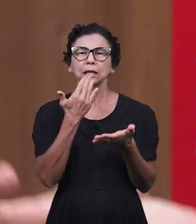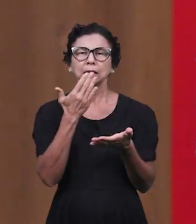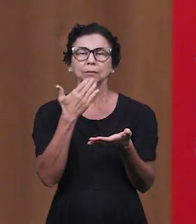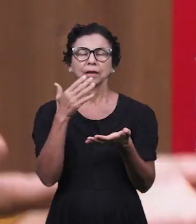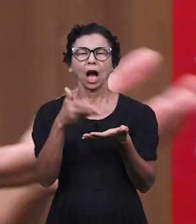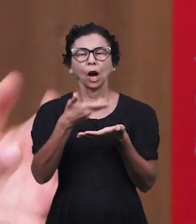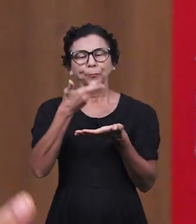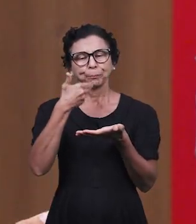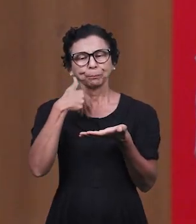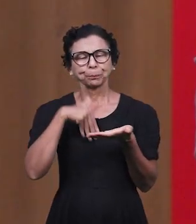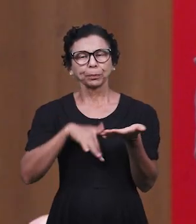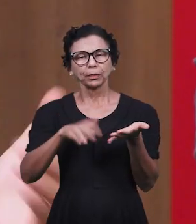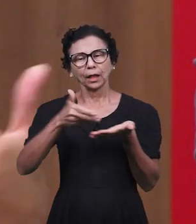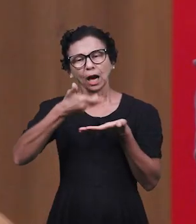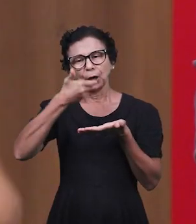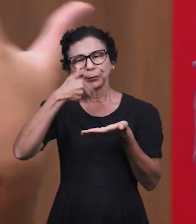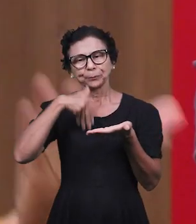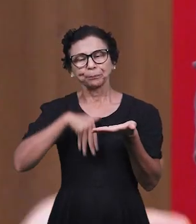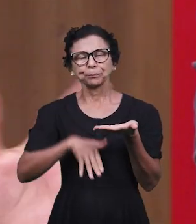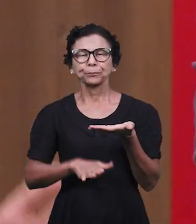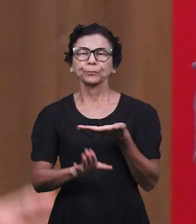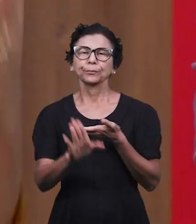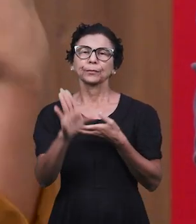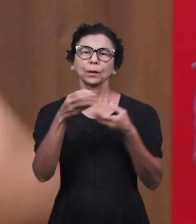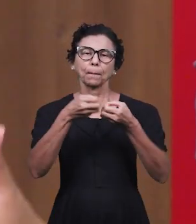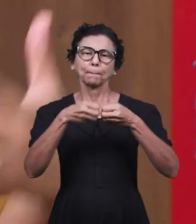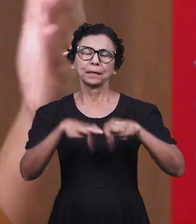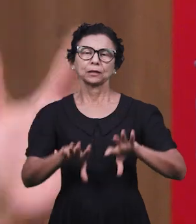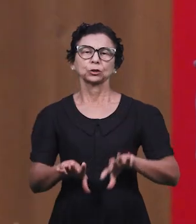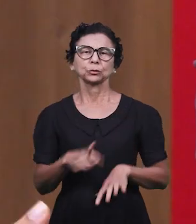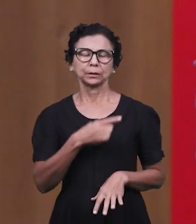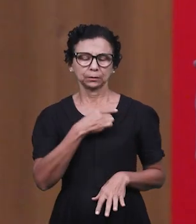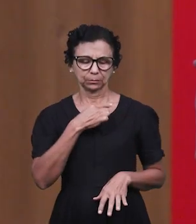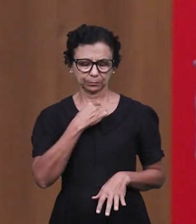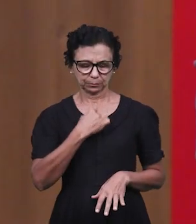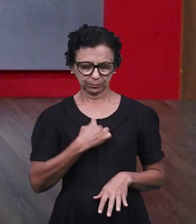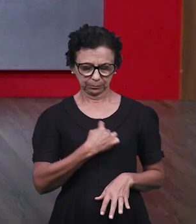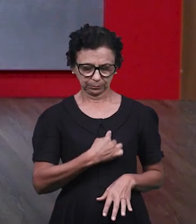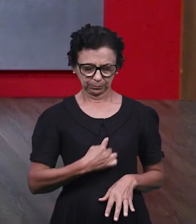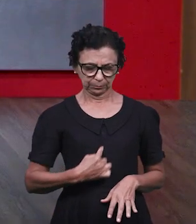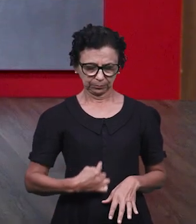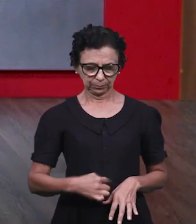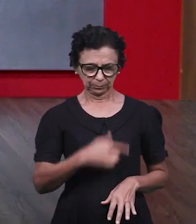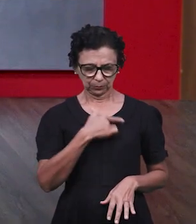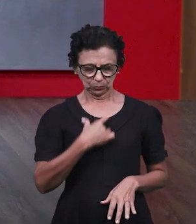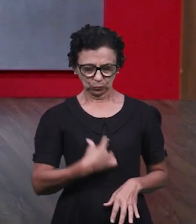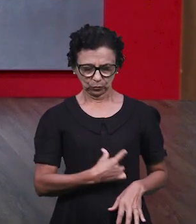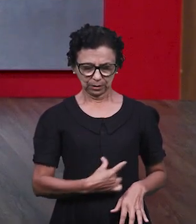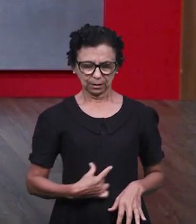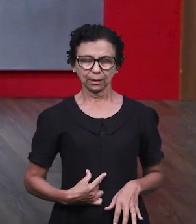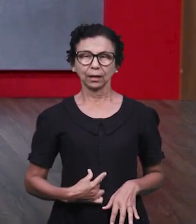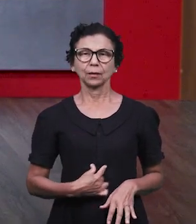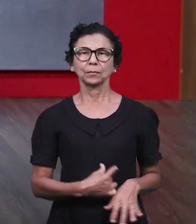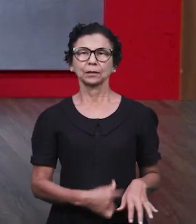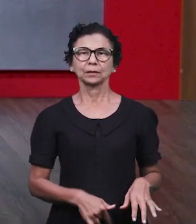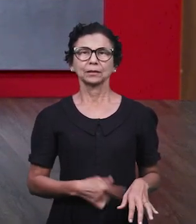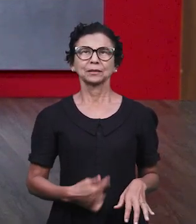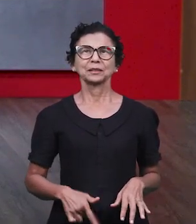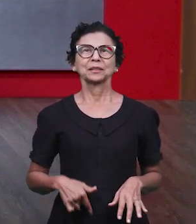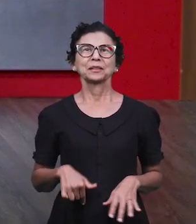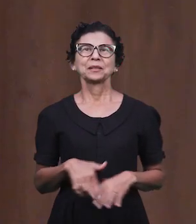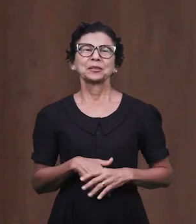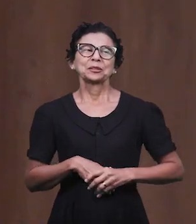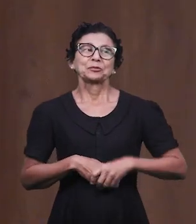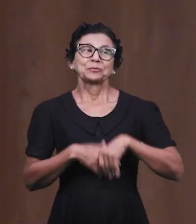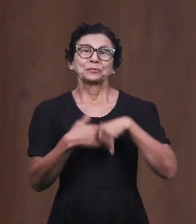a gente sabe que tudo isso traz um prejuízo, né, para todo o sistema estomatognático. Verdade. Agora eu vou fazer uma pergunta